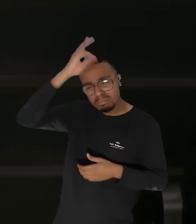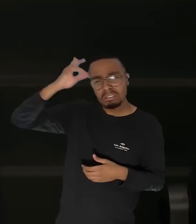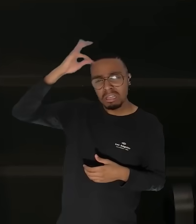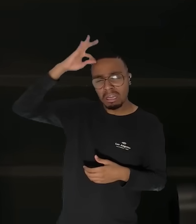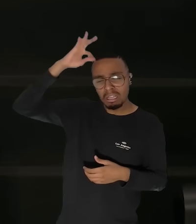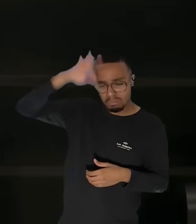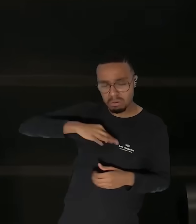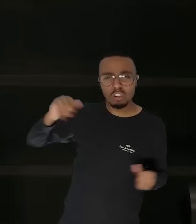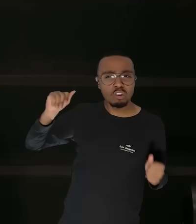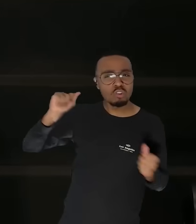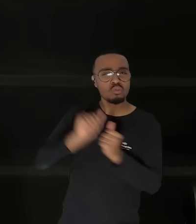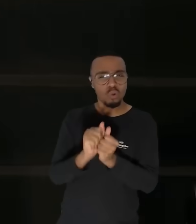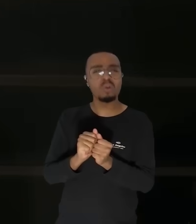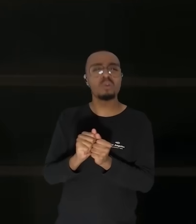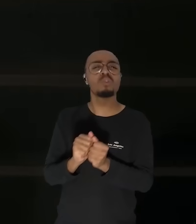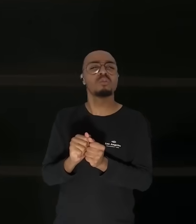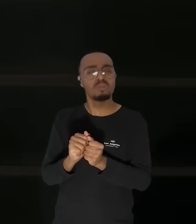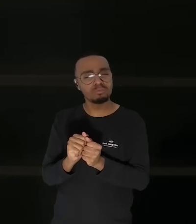acorda.